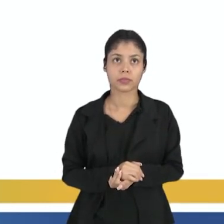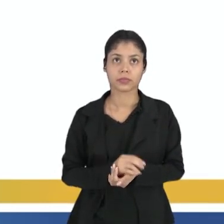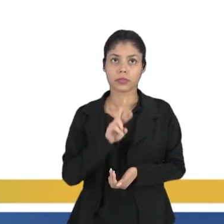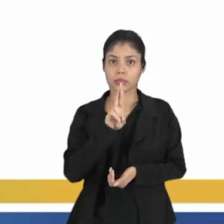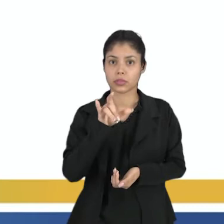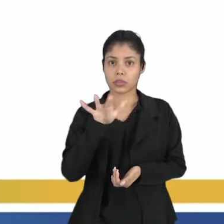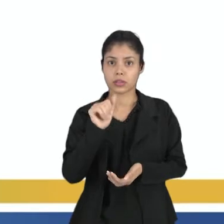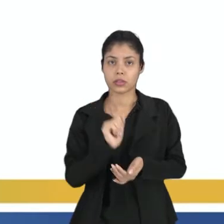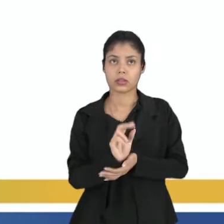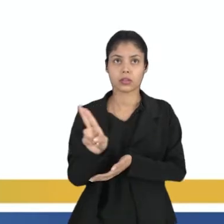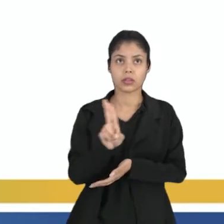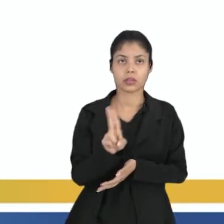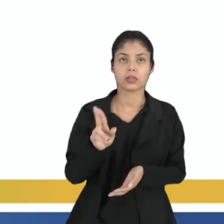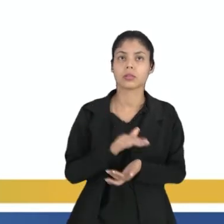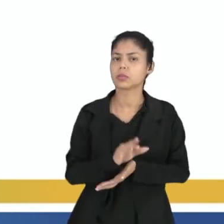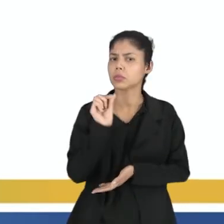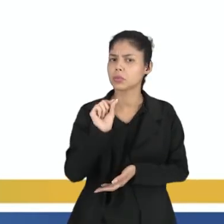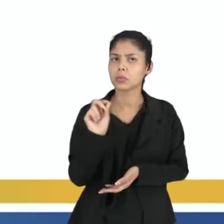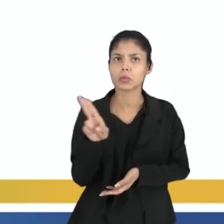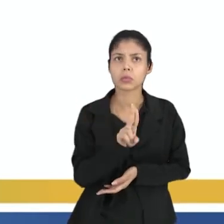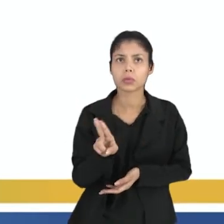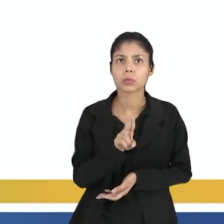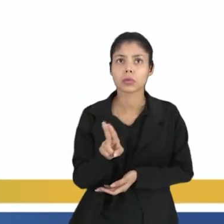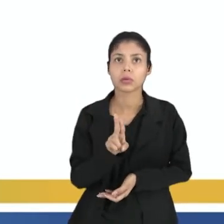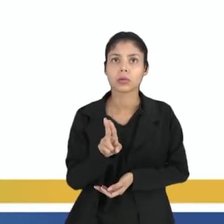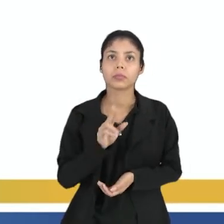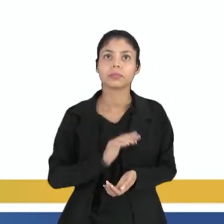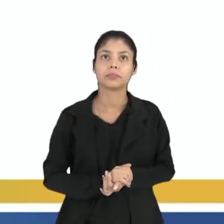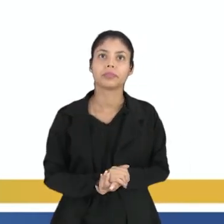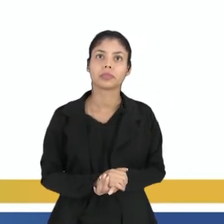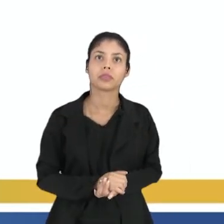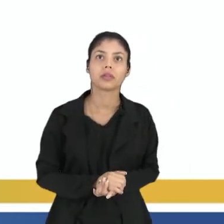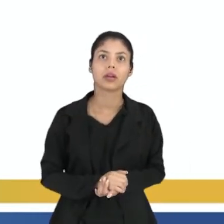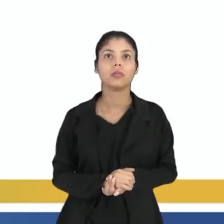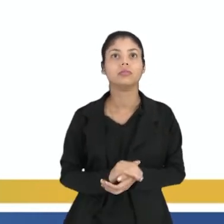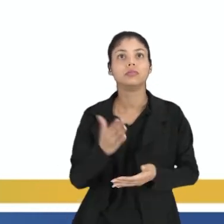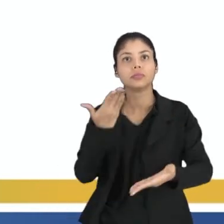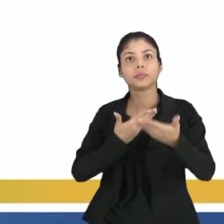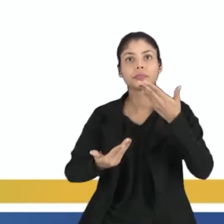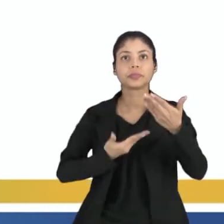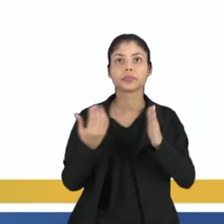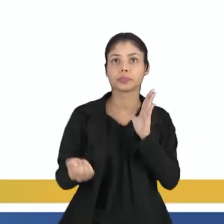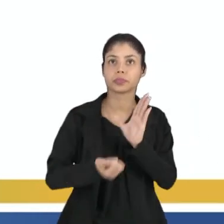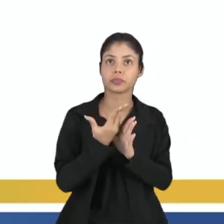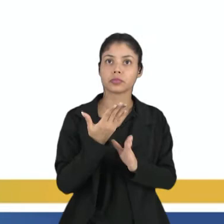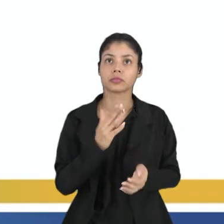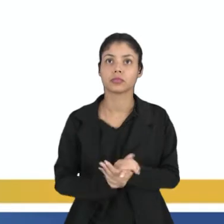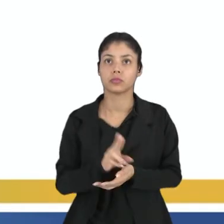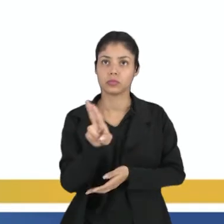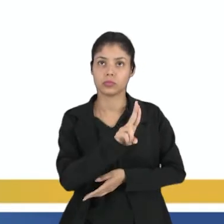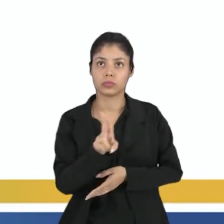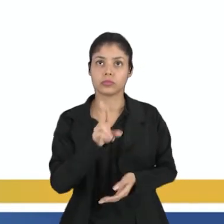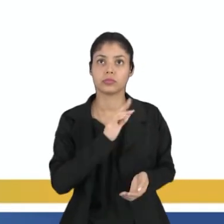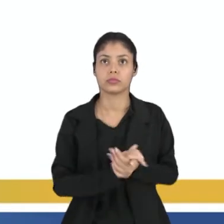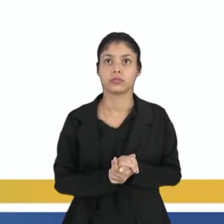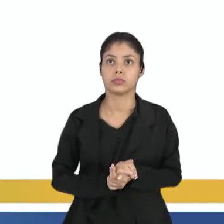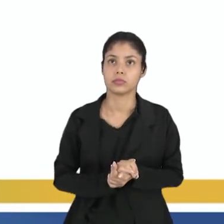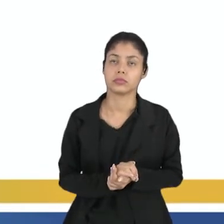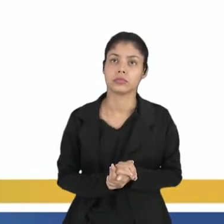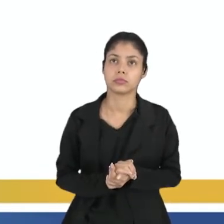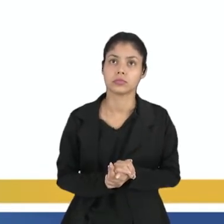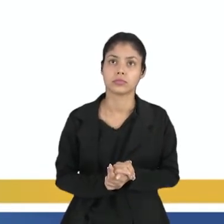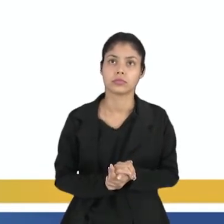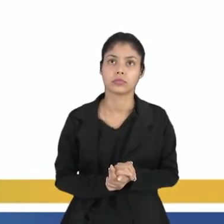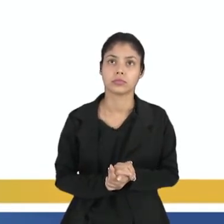Regência nominal. Vejamos o que é. Chamamos de regência nominal o nome da relação existente entre um nome, que seria